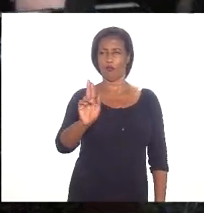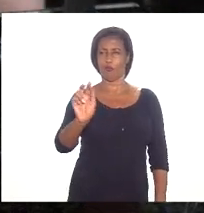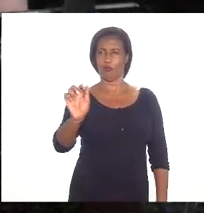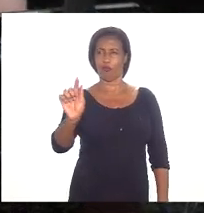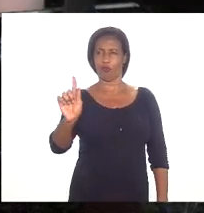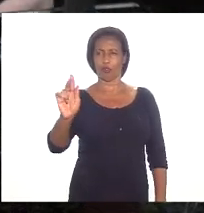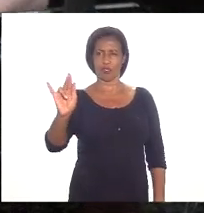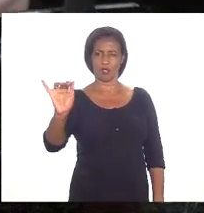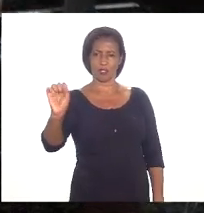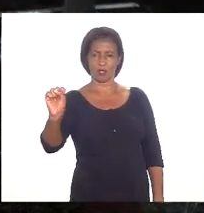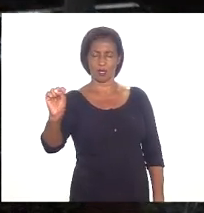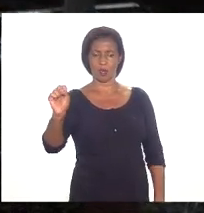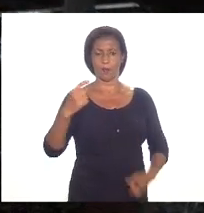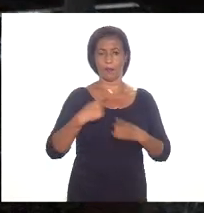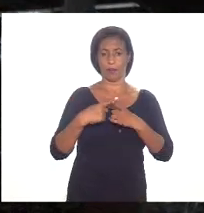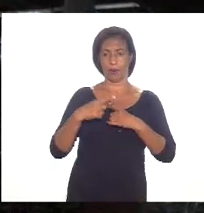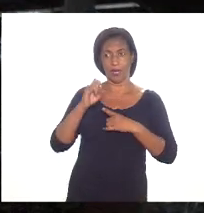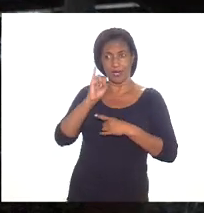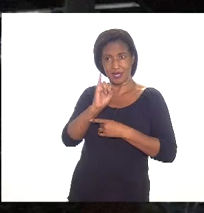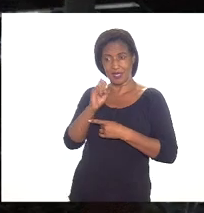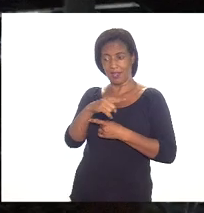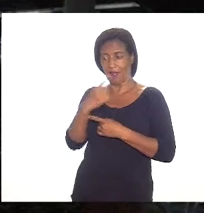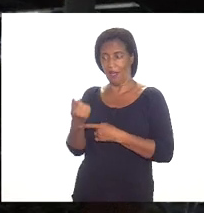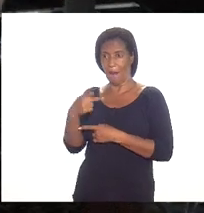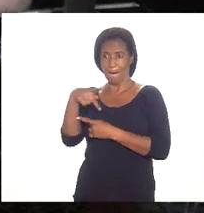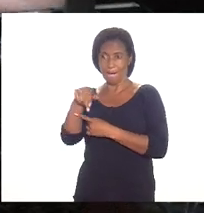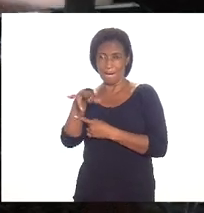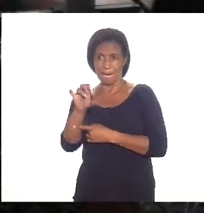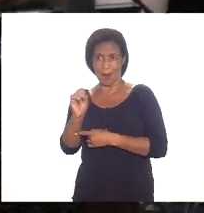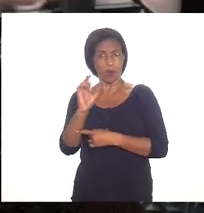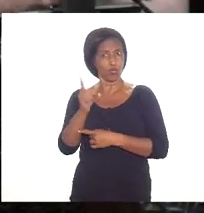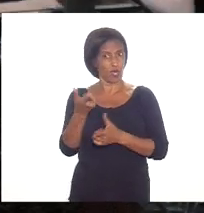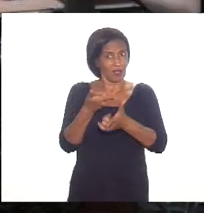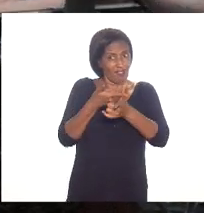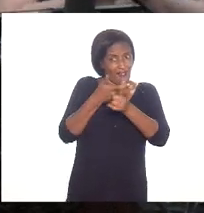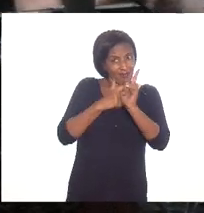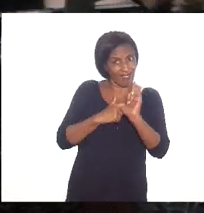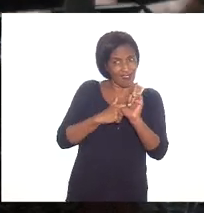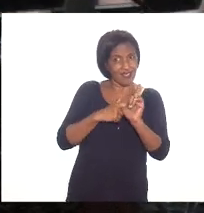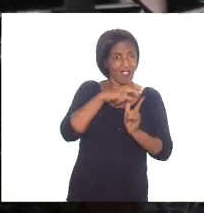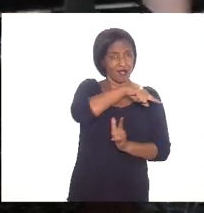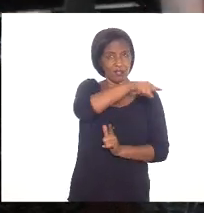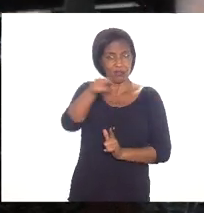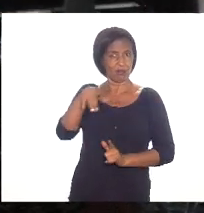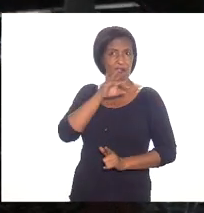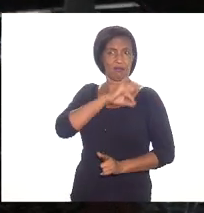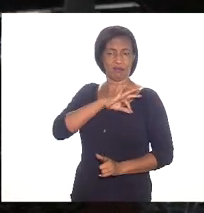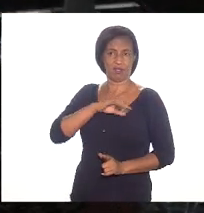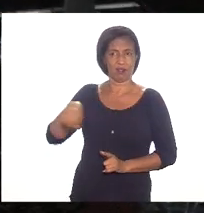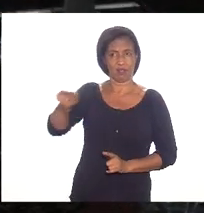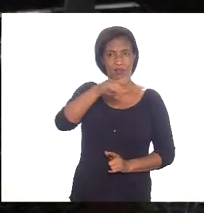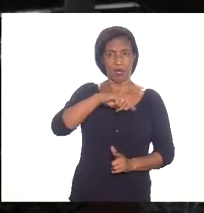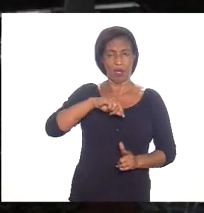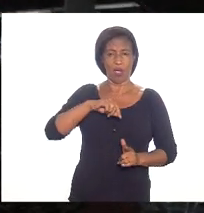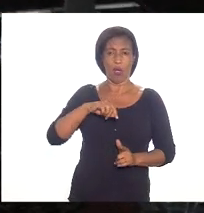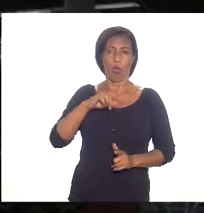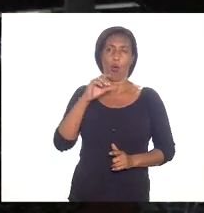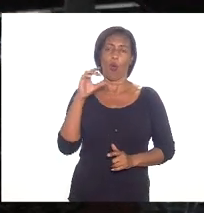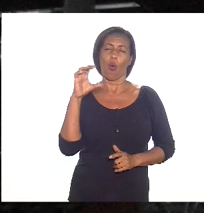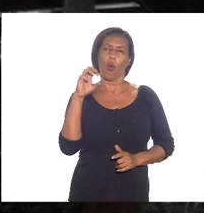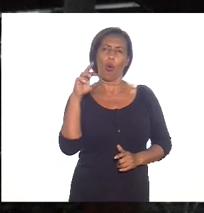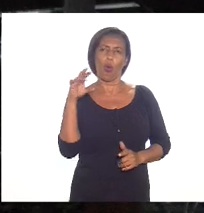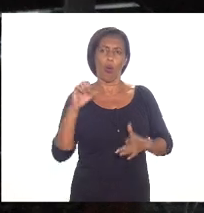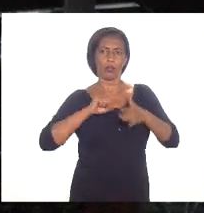Guedes, o Rio já estaria atrasando os seus pagamentos com contas bloqueadas. E aí vem